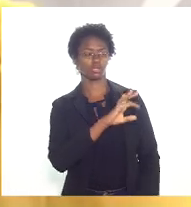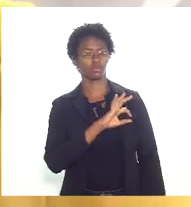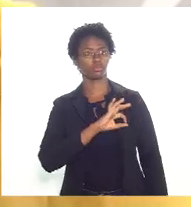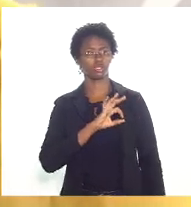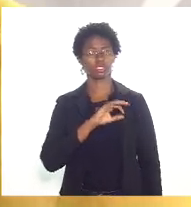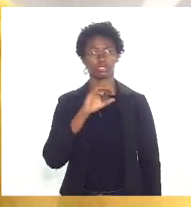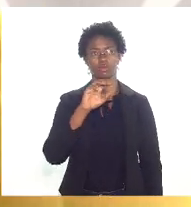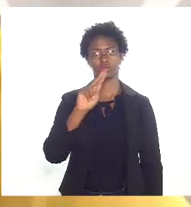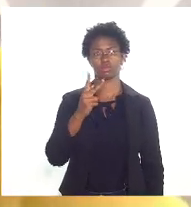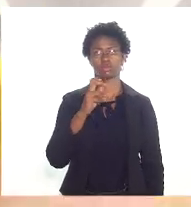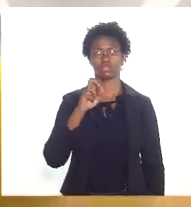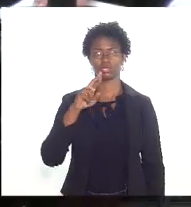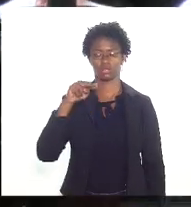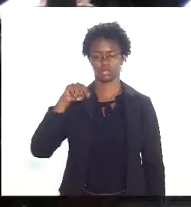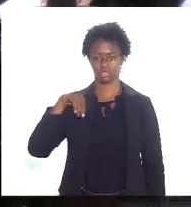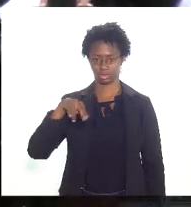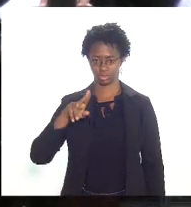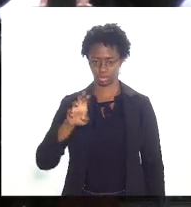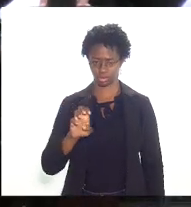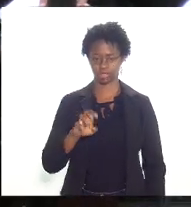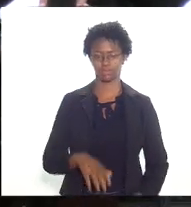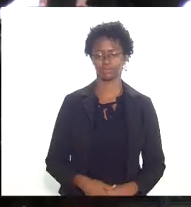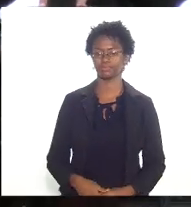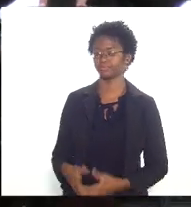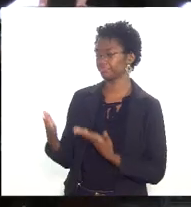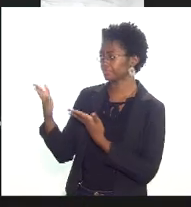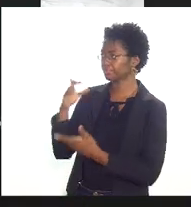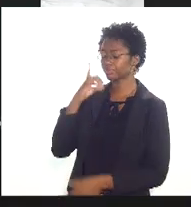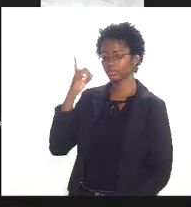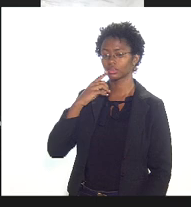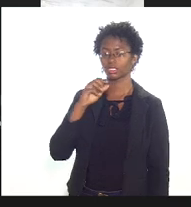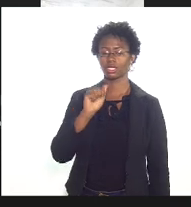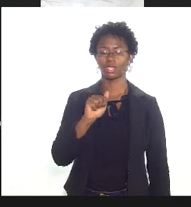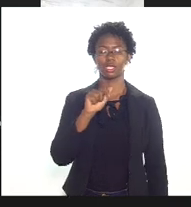Muito obrigado knoplock